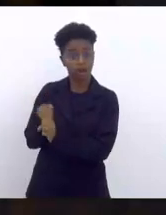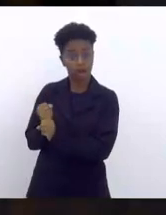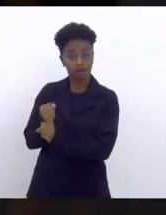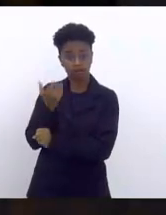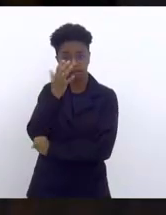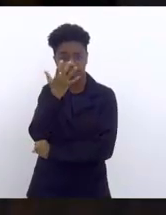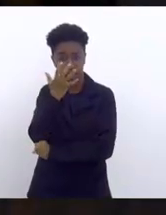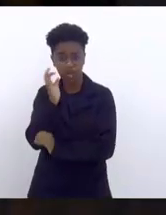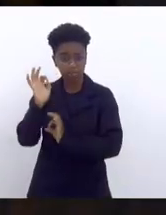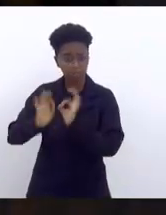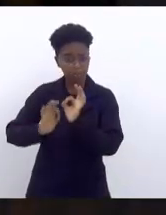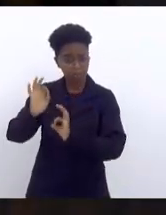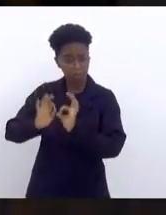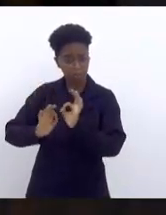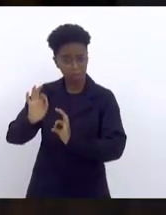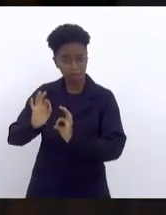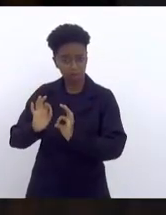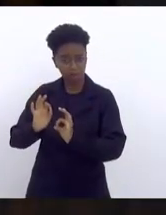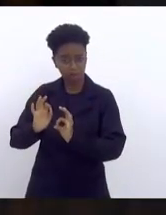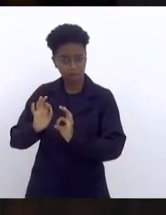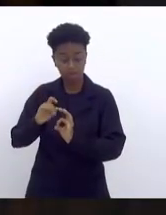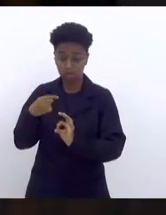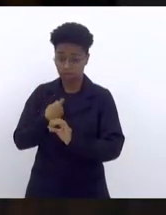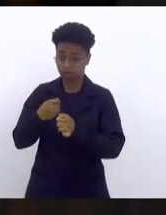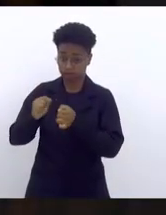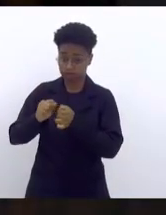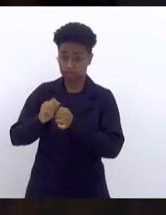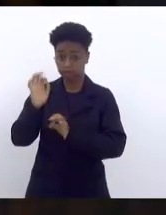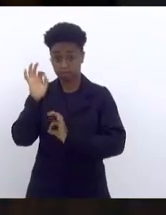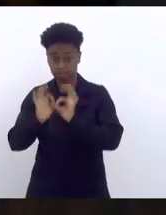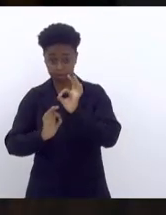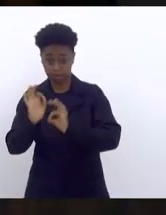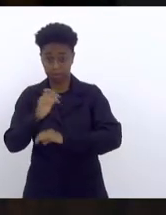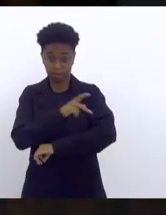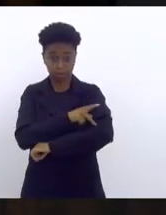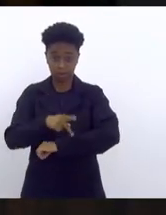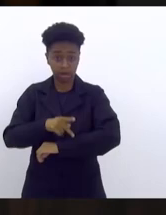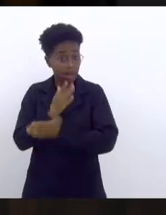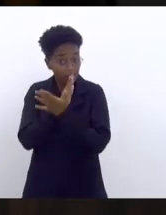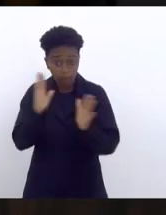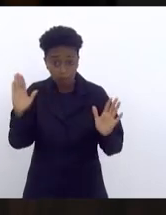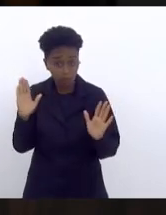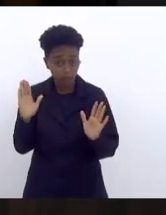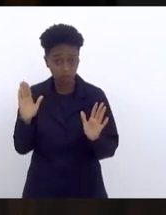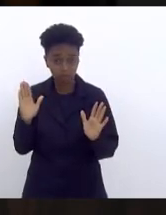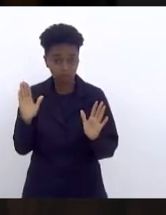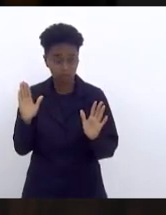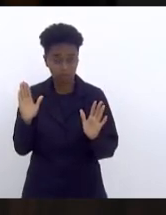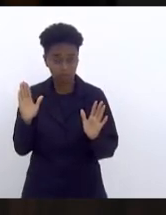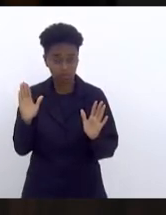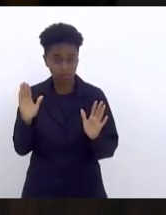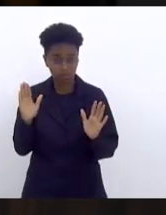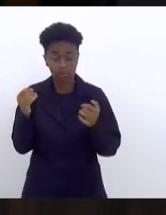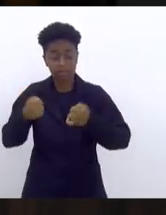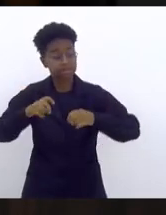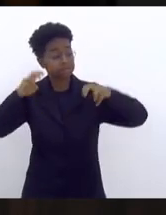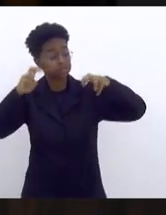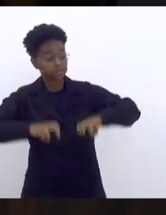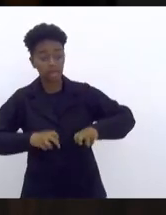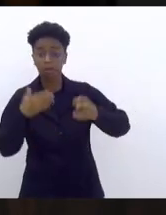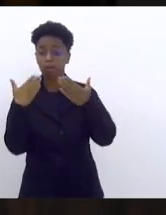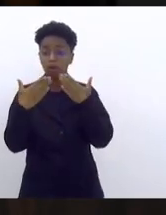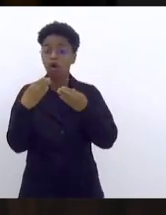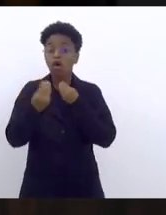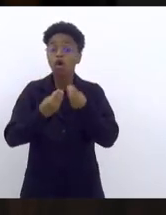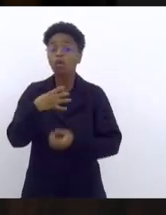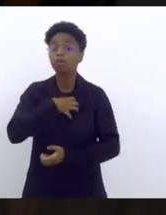Havendo o número legal e sob a proteção de Deus, iniciamos os nossos trabalhos. Está aberta a sessão. A